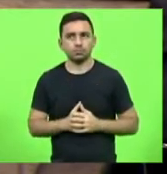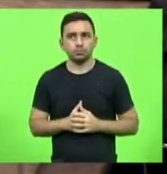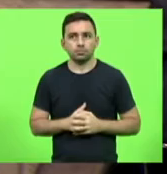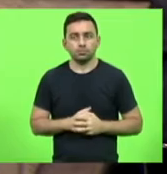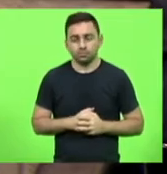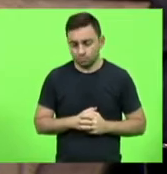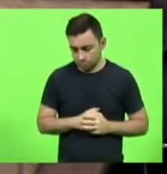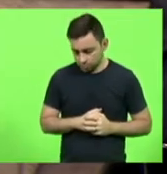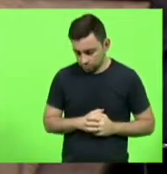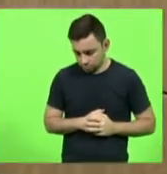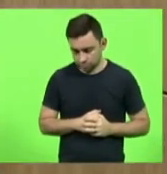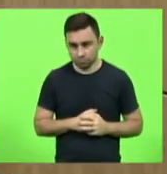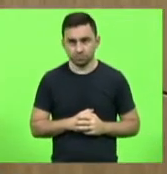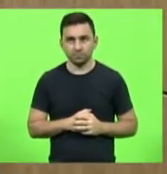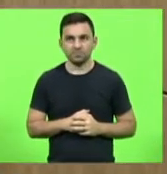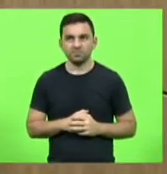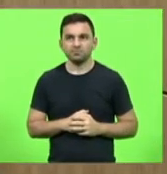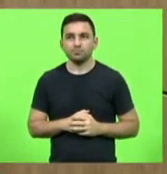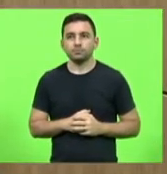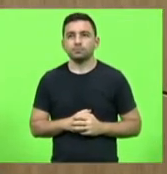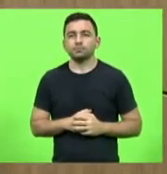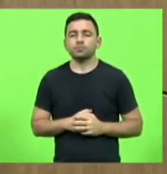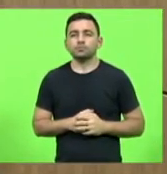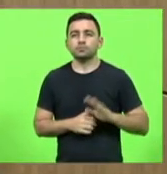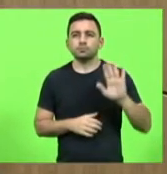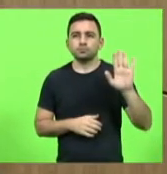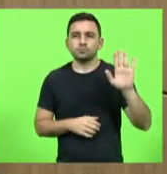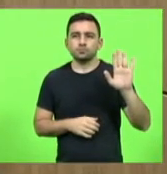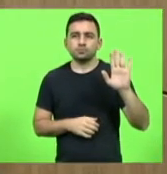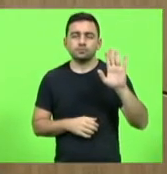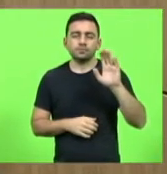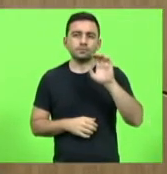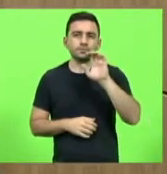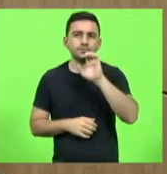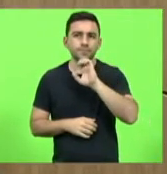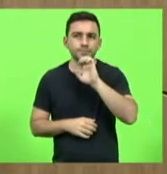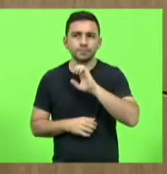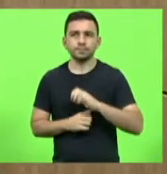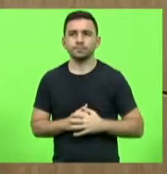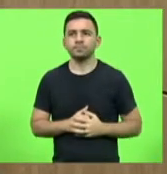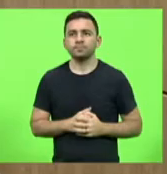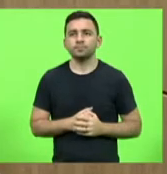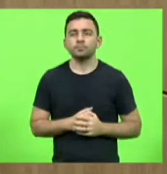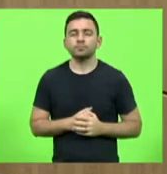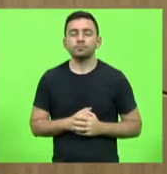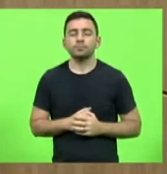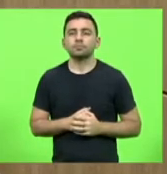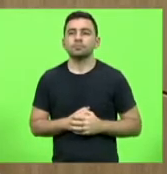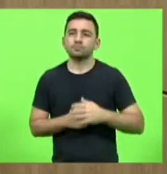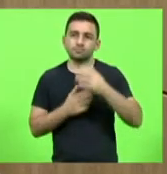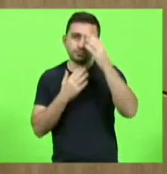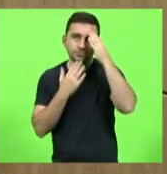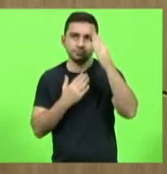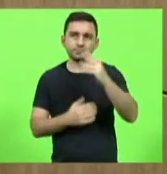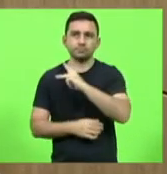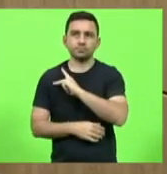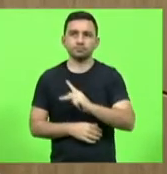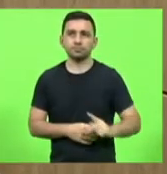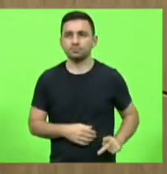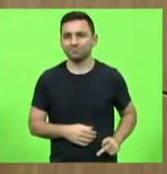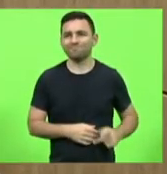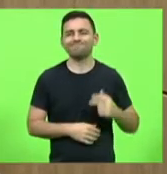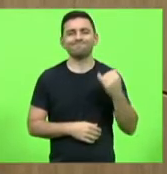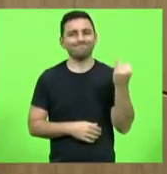Muito obrigado. Com a palavra o deputado Felipe Estevão. Muito obrigado, senhor presidente. Dado a